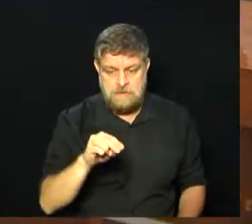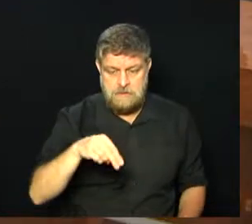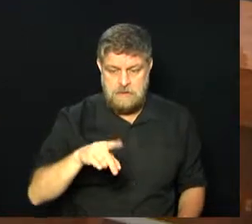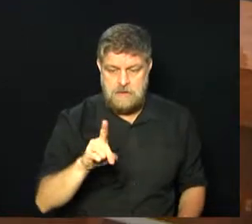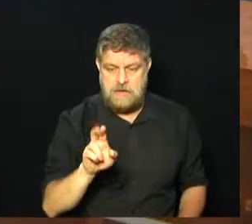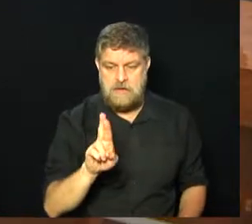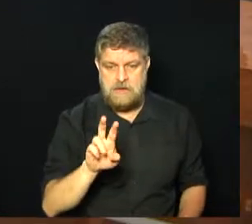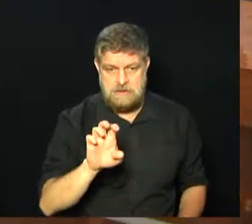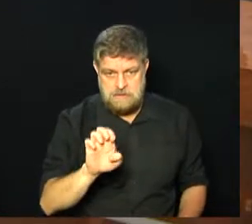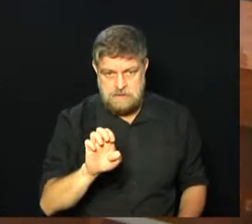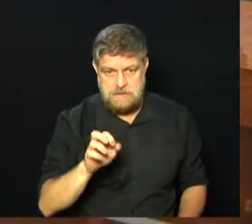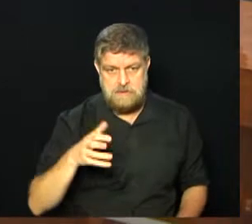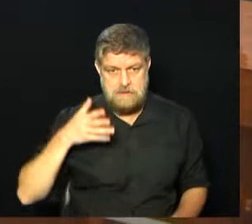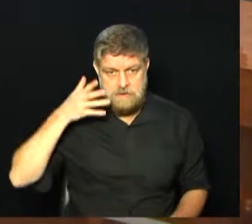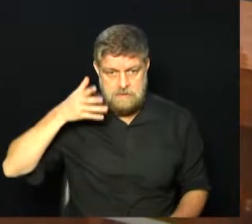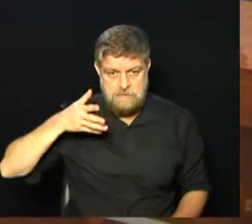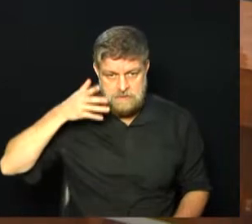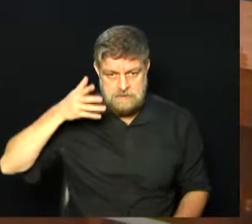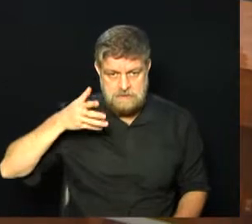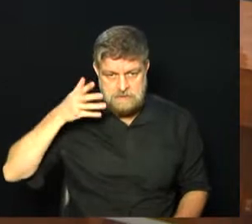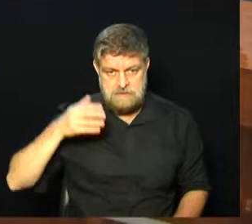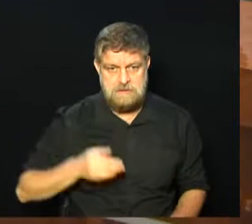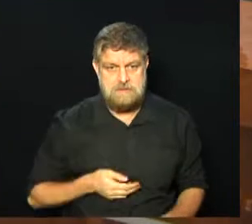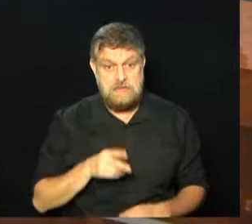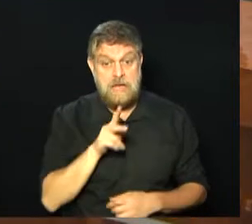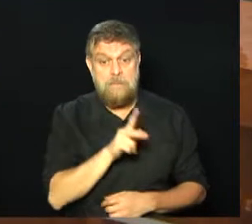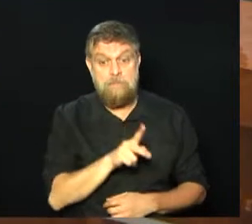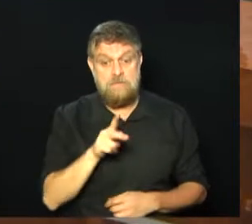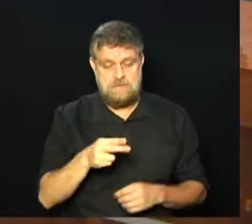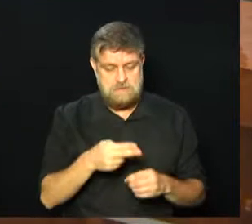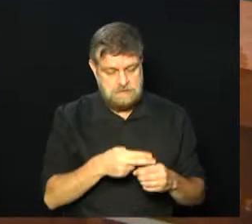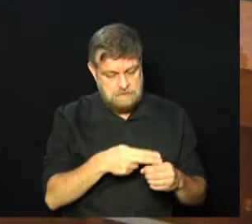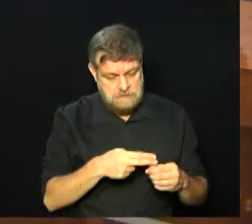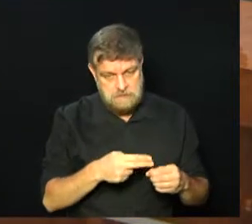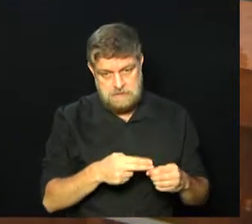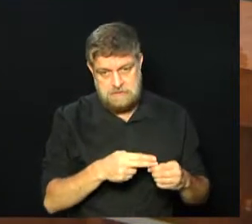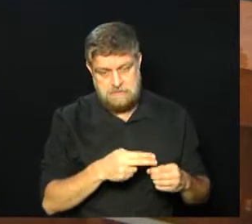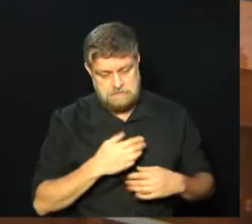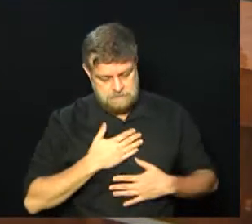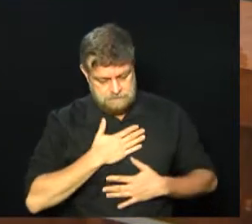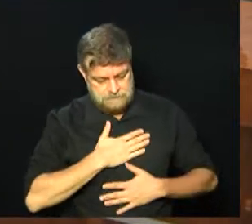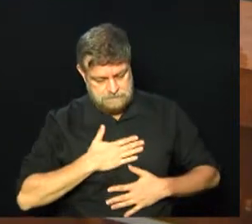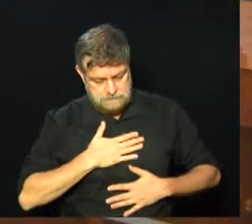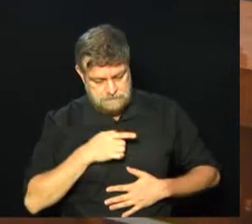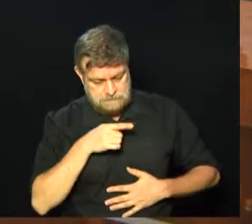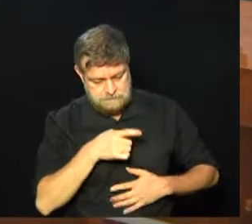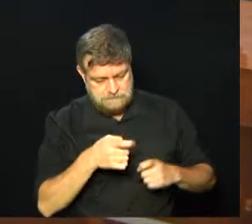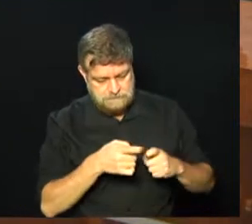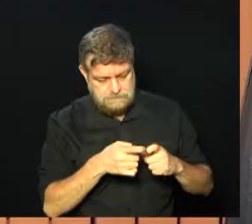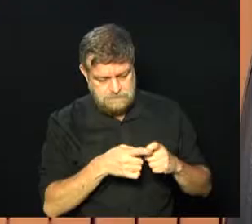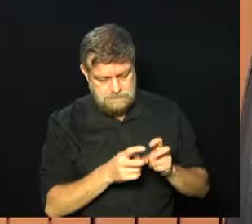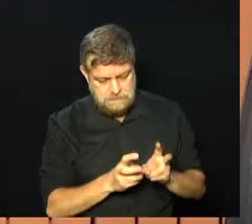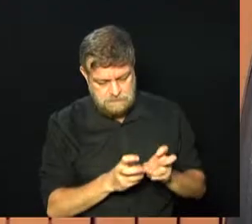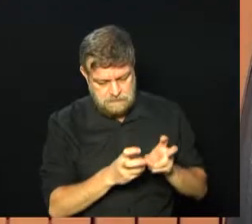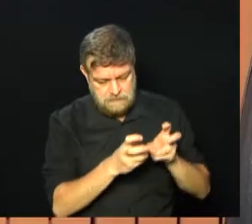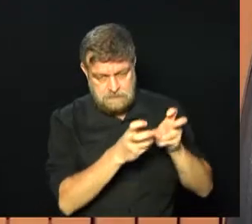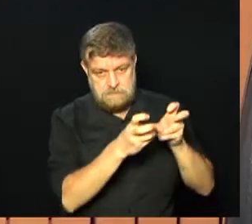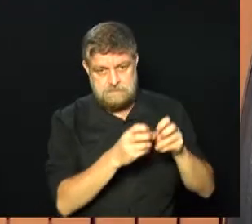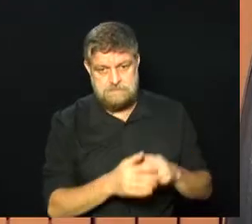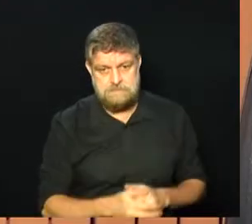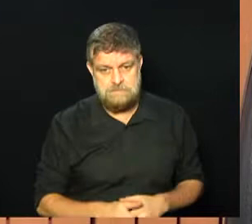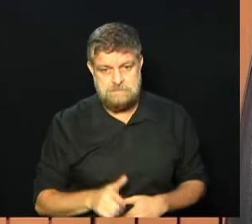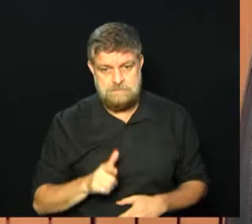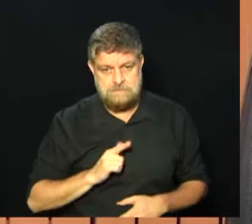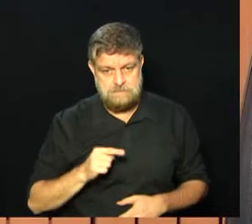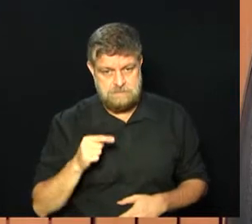palestrante, também professor da Unicamp, é uma honra tê-lo, um oncologista, né, urologista, oncologista do